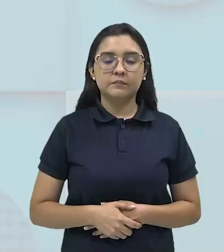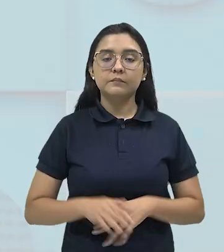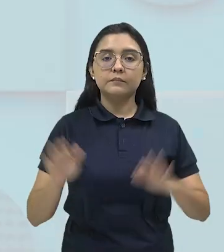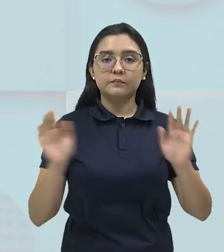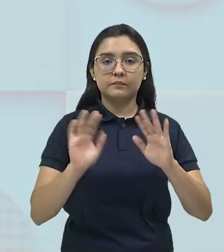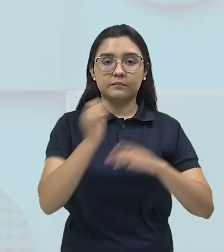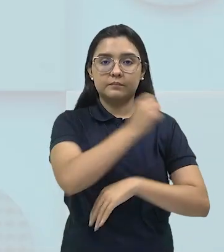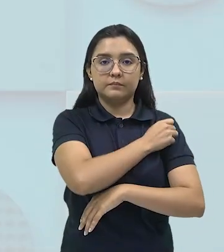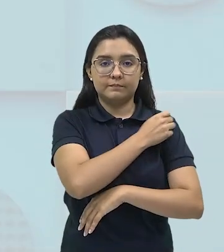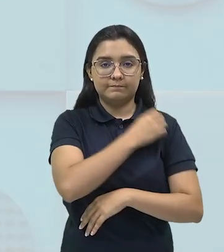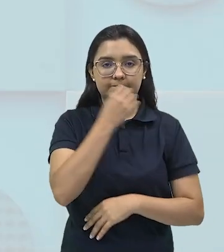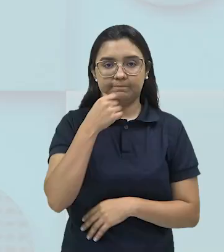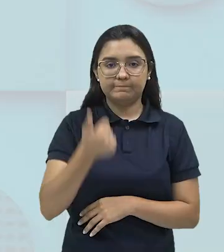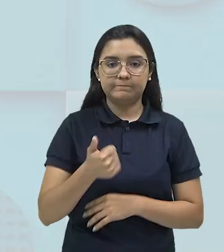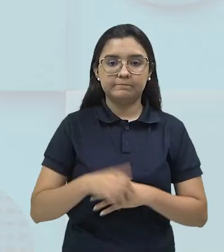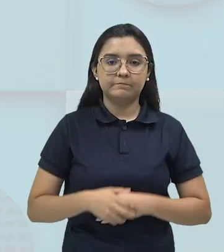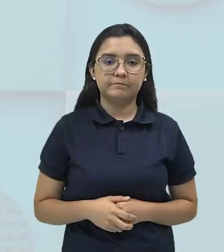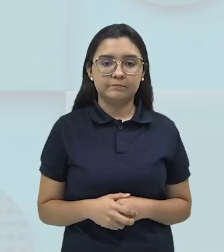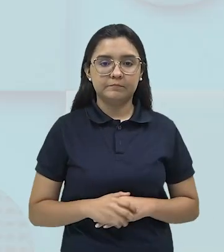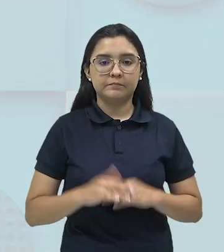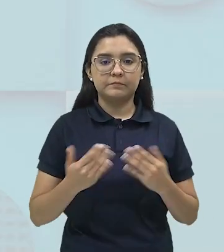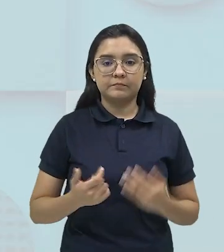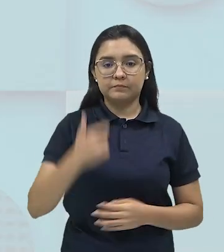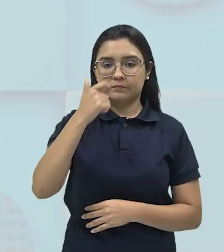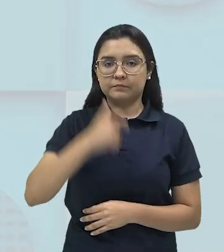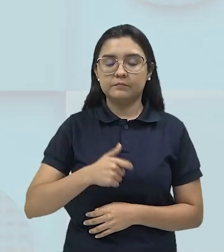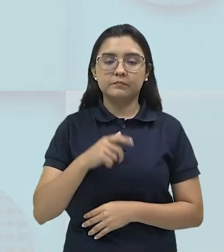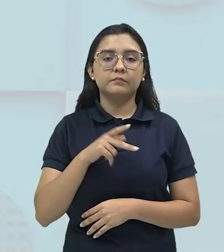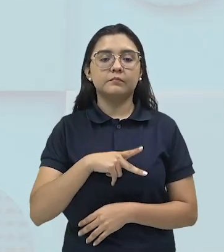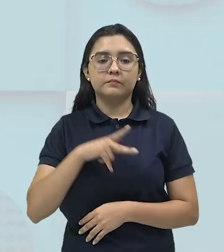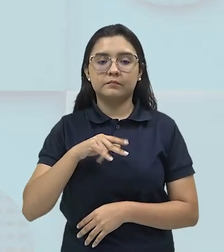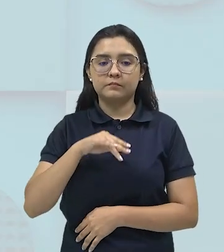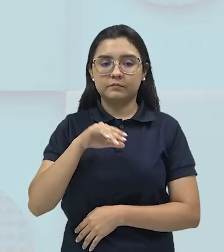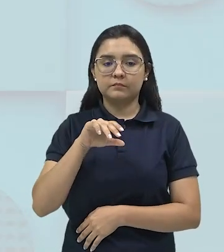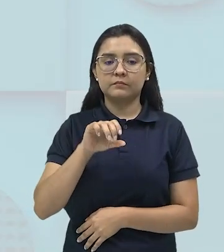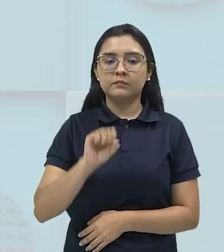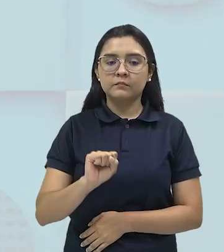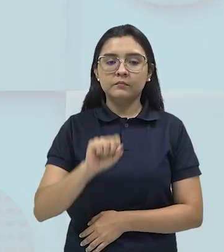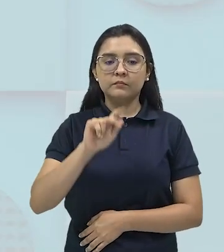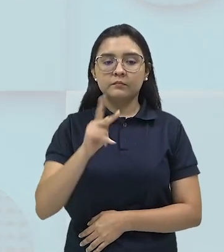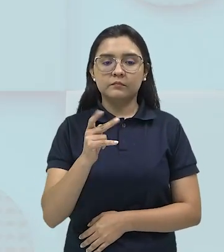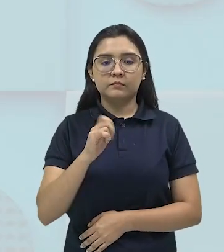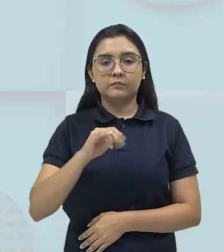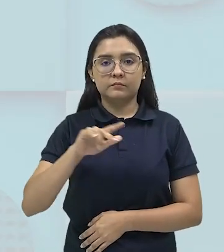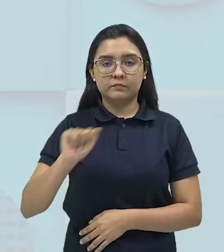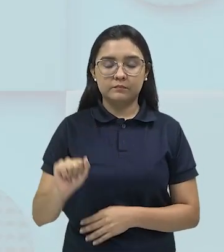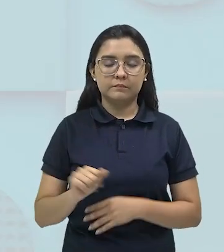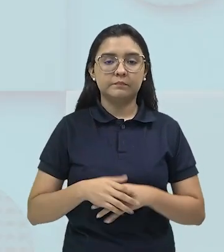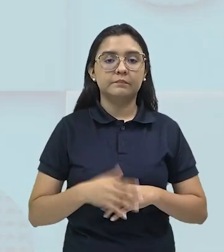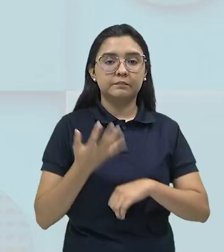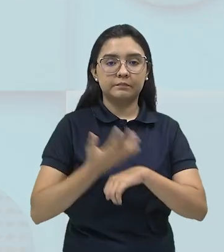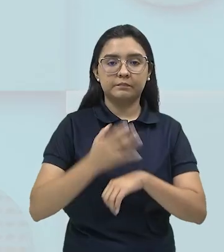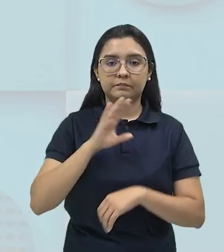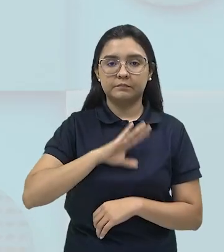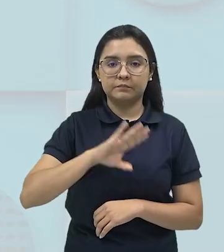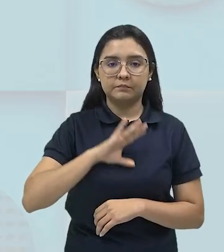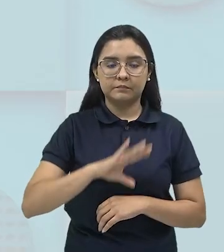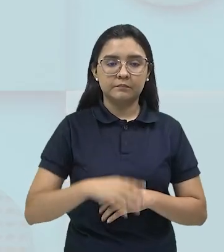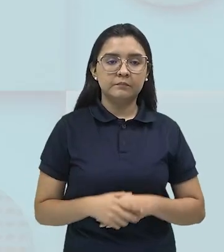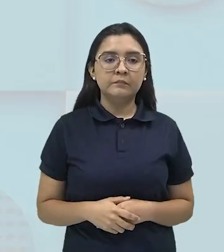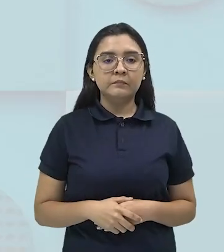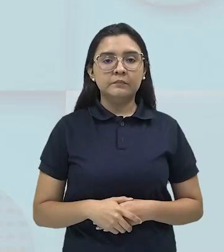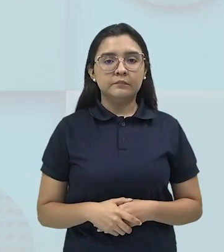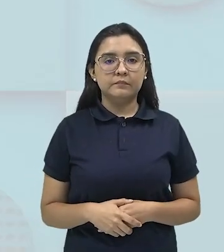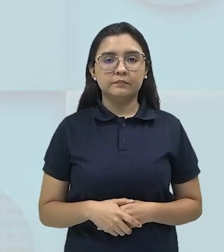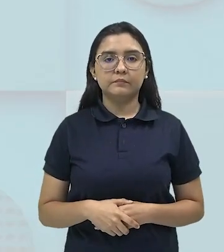Olá, alunos, tudo bem com vocês? Sou a professora Sheila Rodrigues, do componente de Língua Portuguesa. Vamos conhecer o nosso assunto da aula de